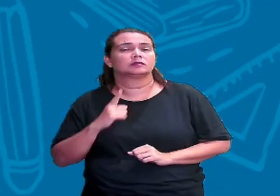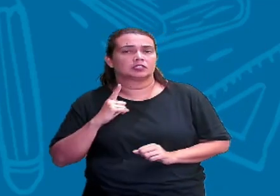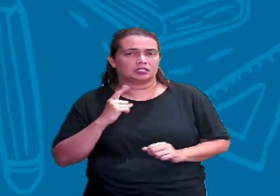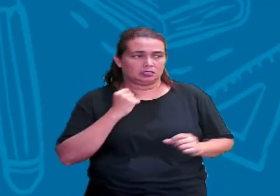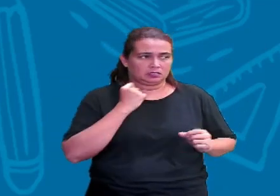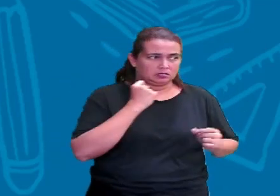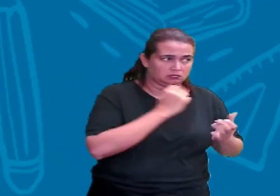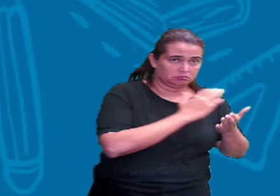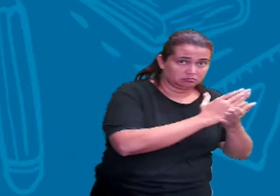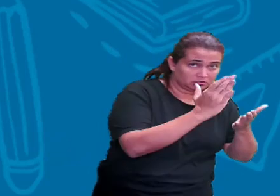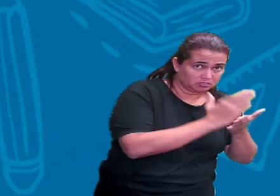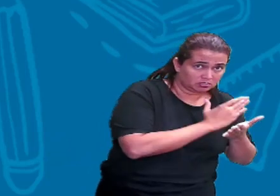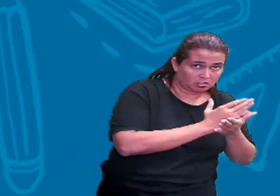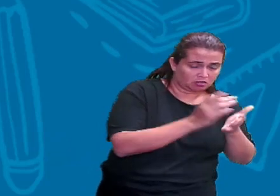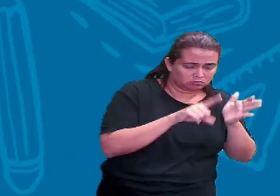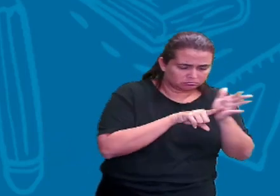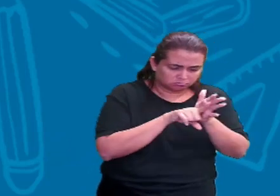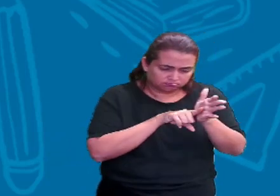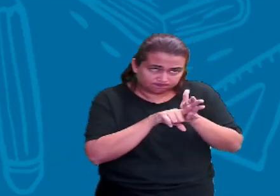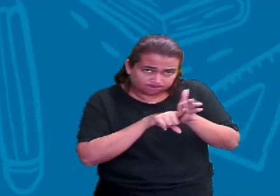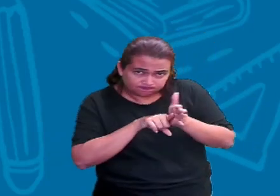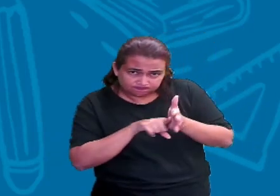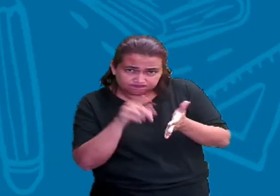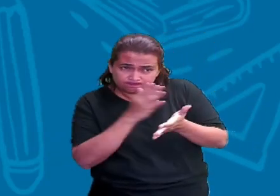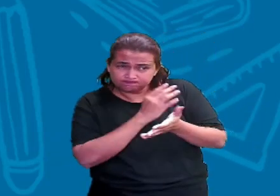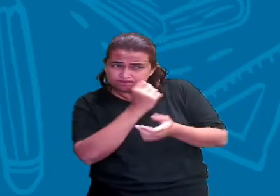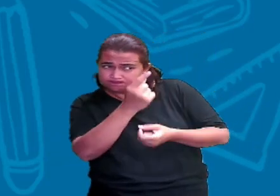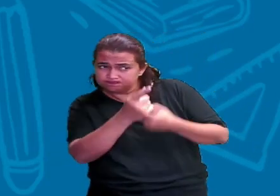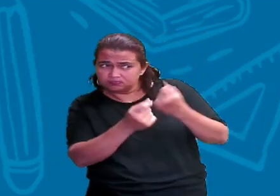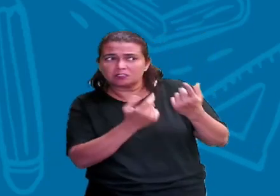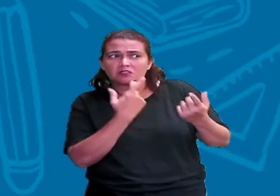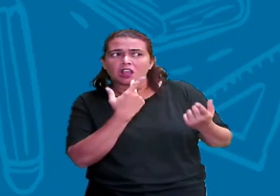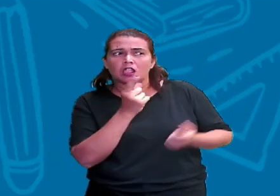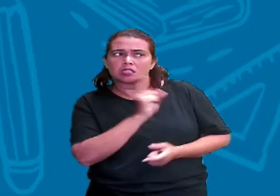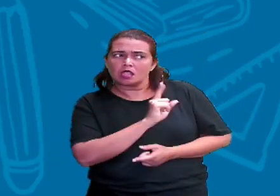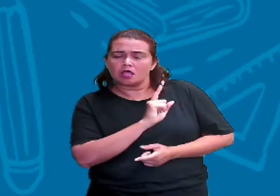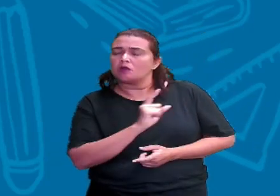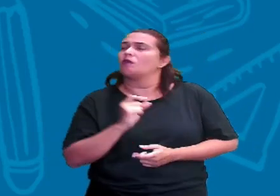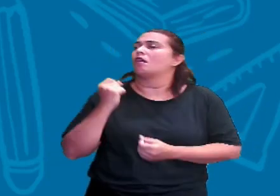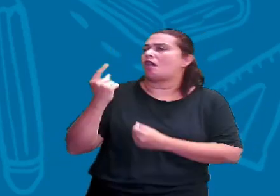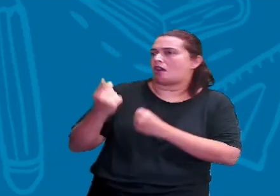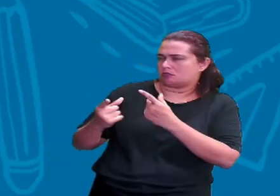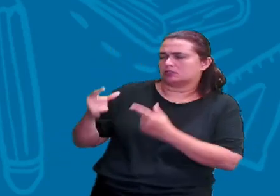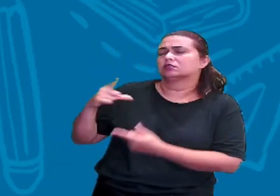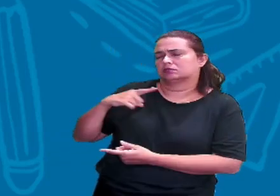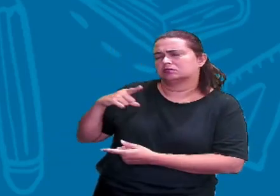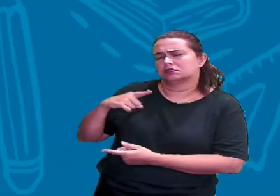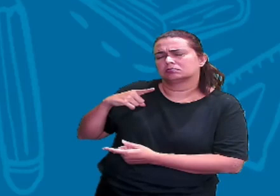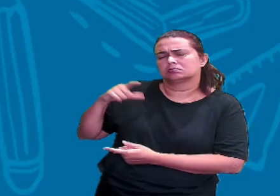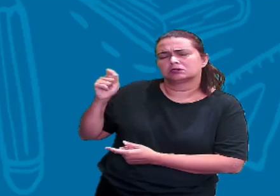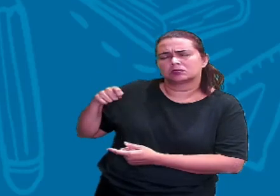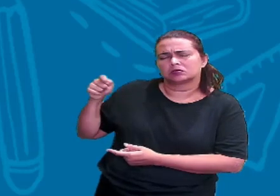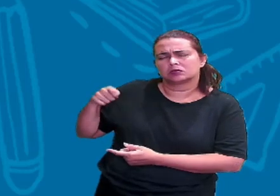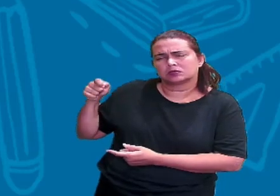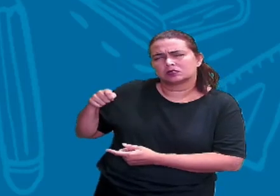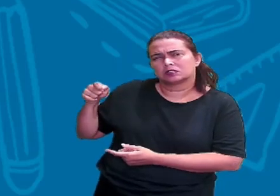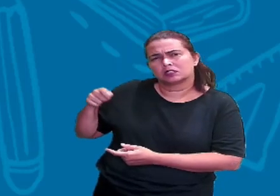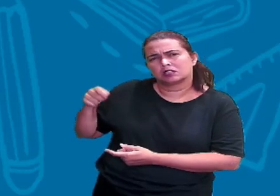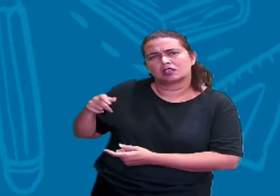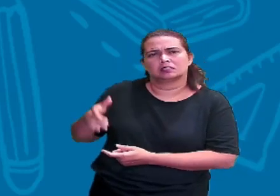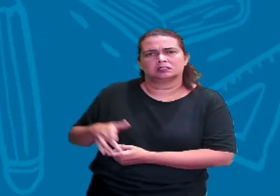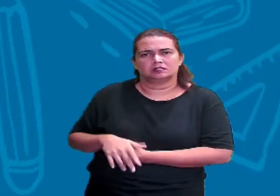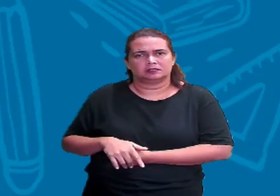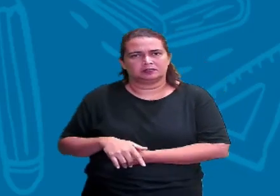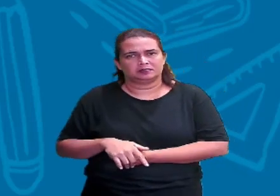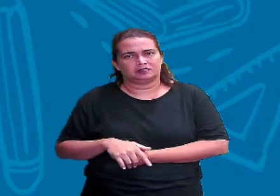mas, né, alguns outros estudiosos dizem que existe sim paisagens naturais, aquelas que foram ou pouco ou